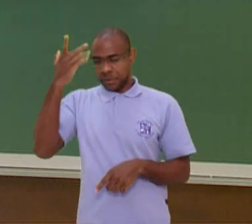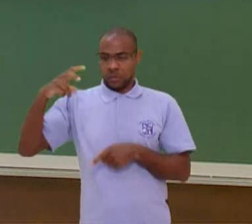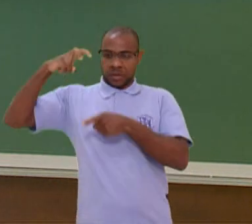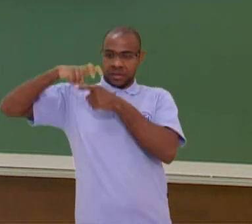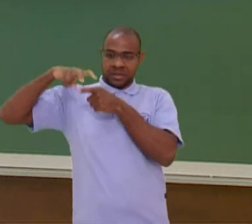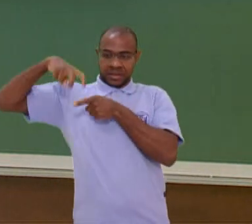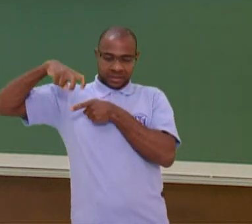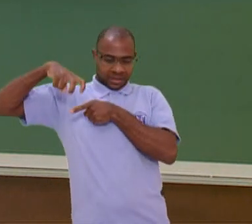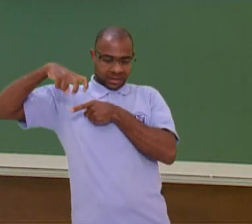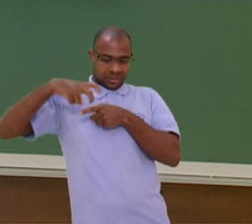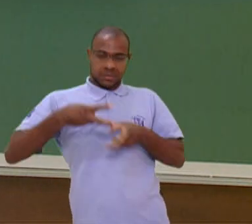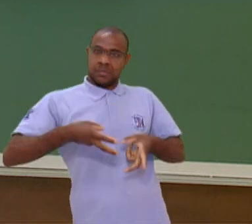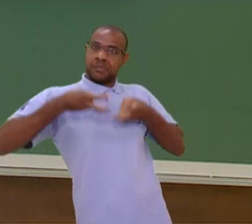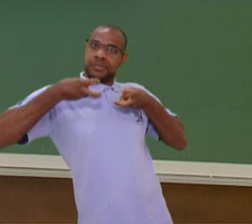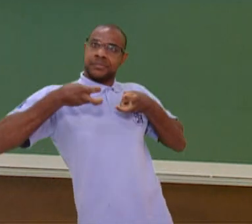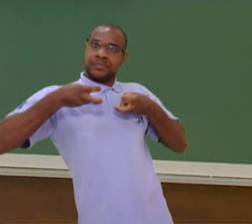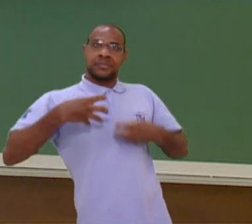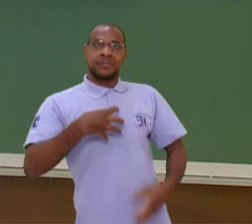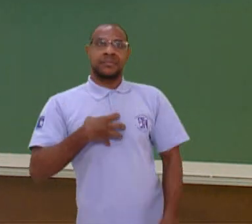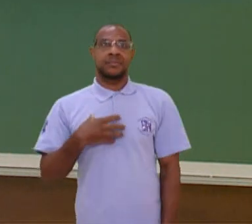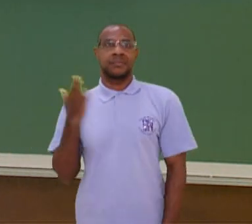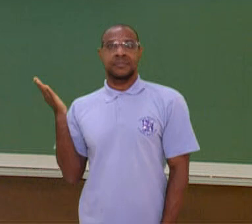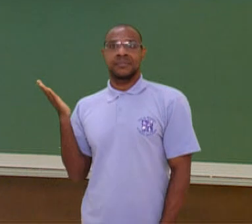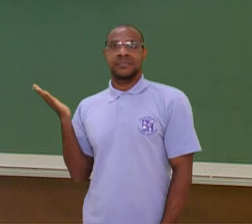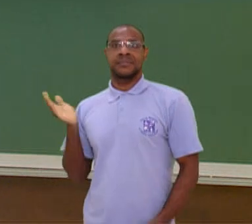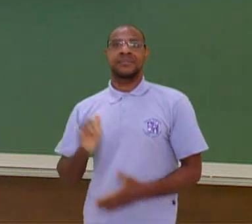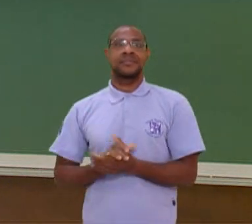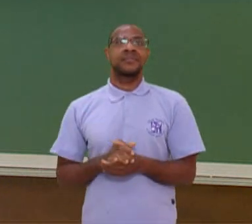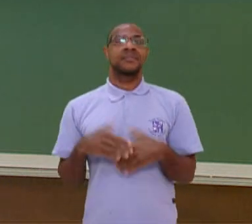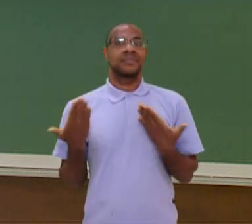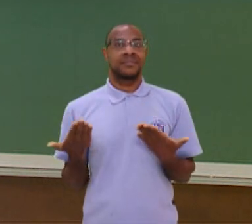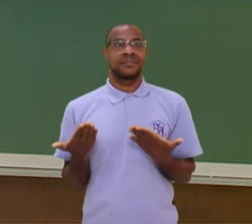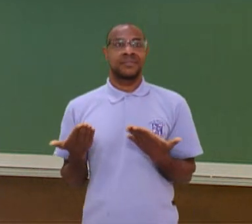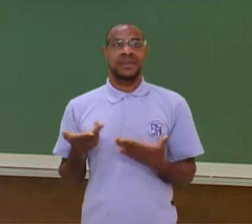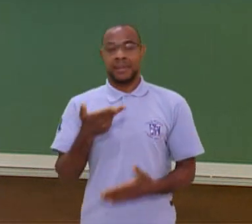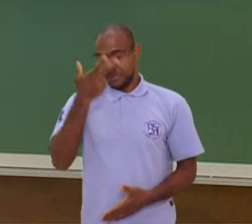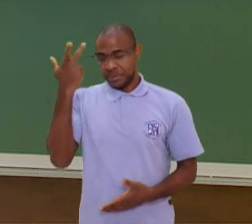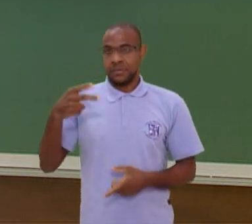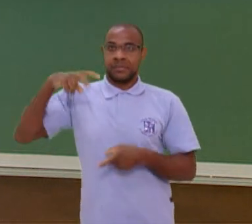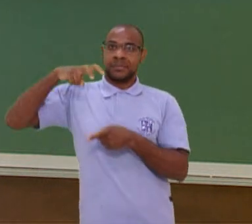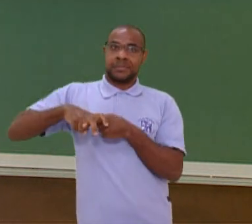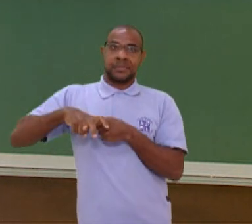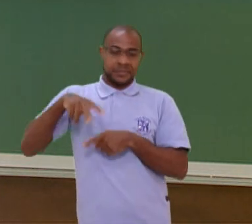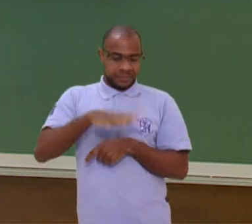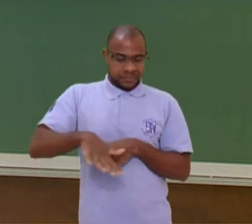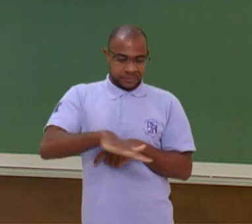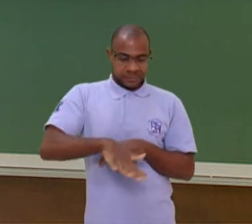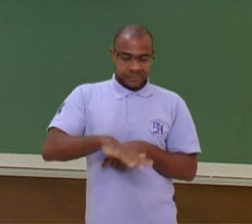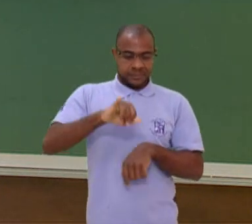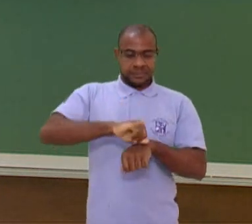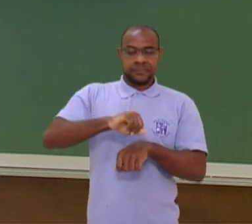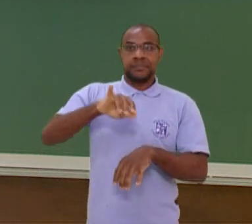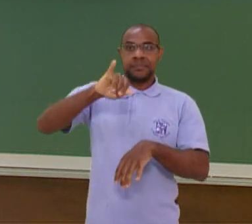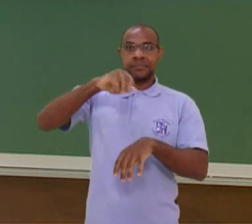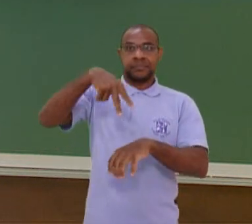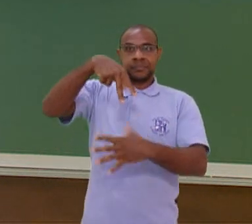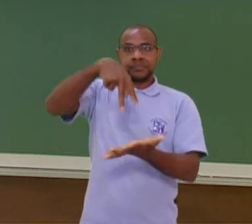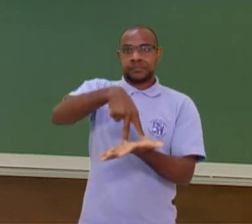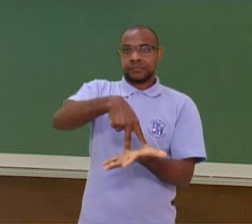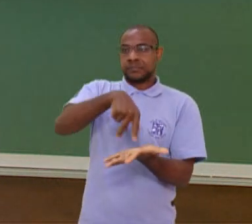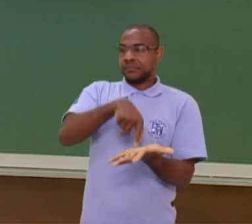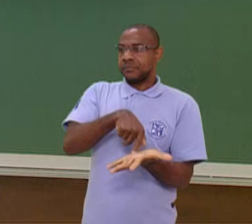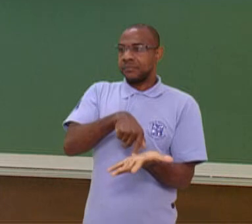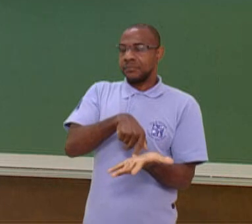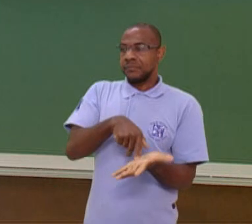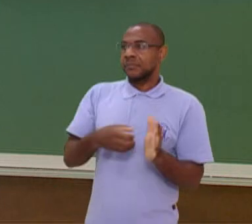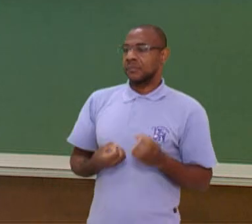característica dos degraus ali, então você vai ter um centro de plataforma, onde a pessoa estava se expressando e essa estruturação sonora